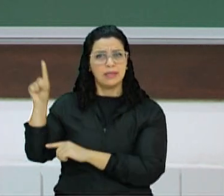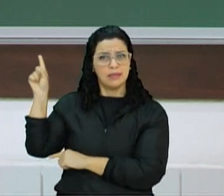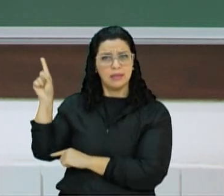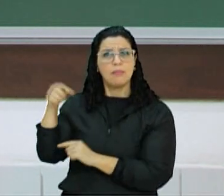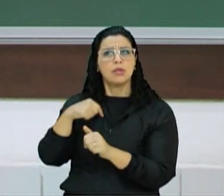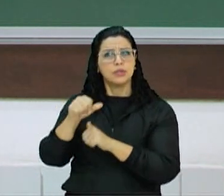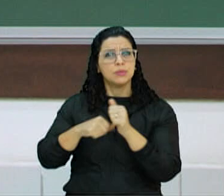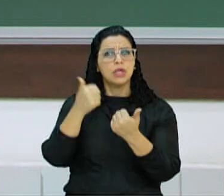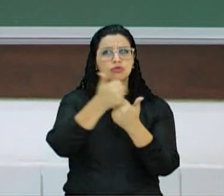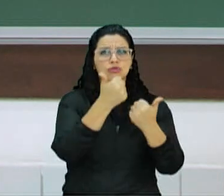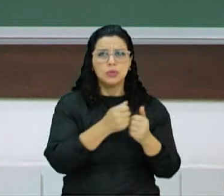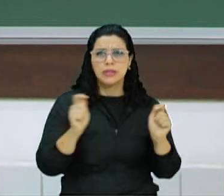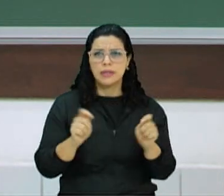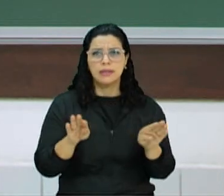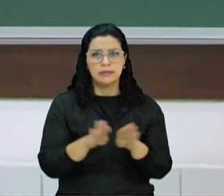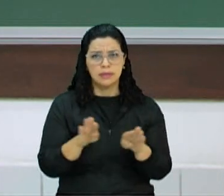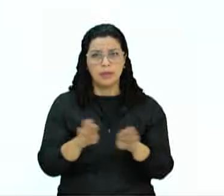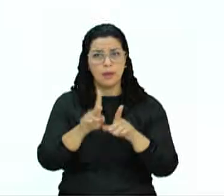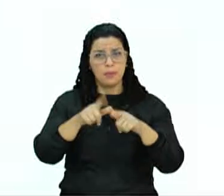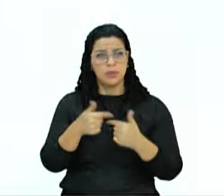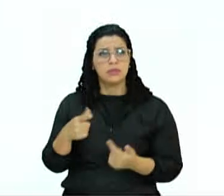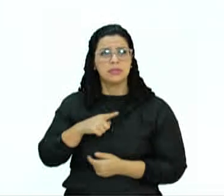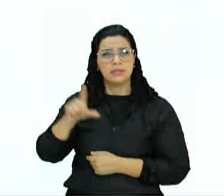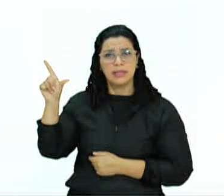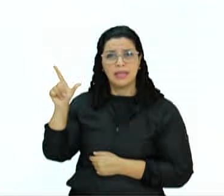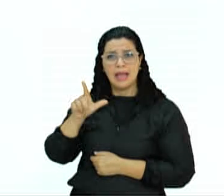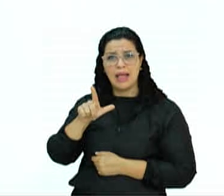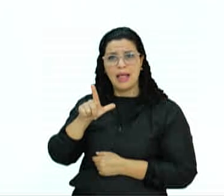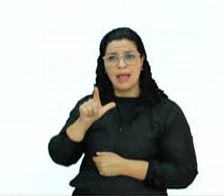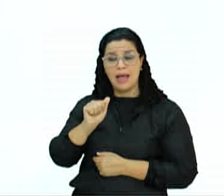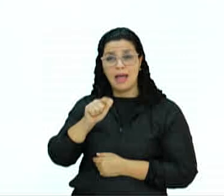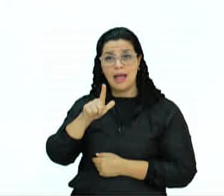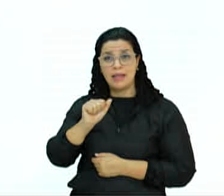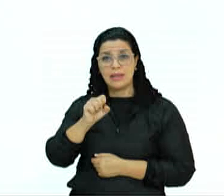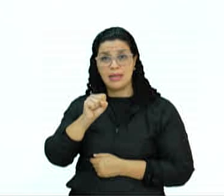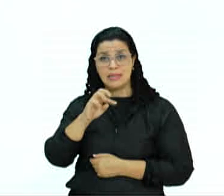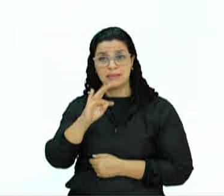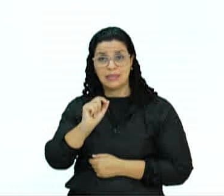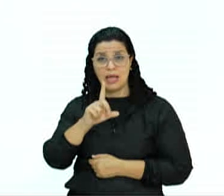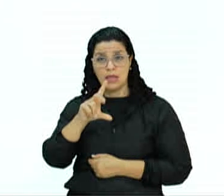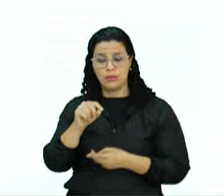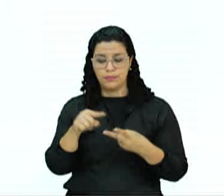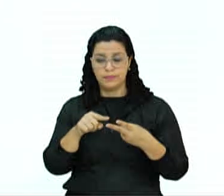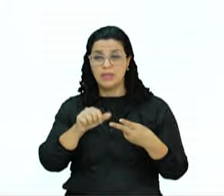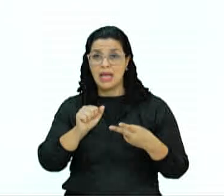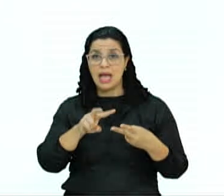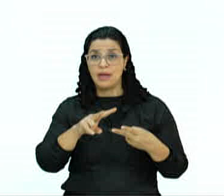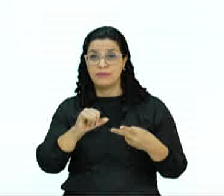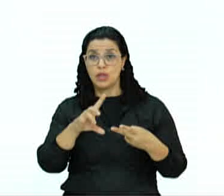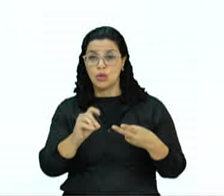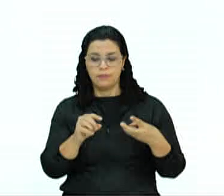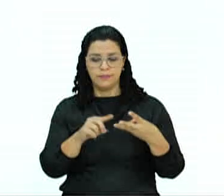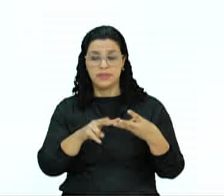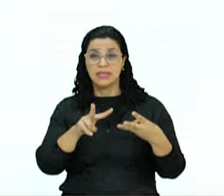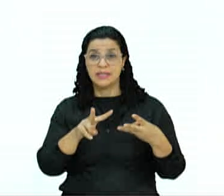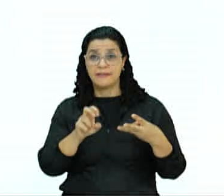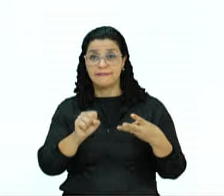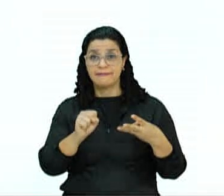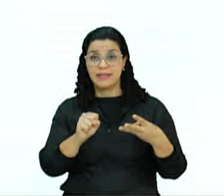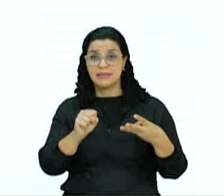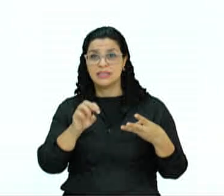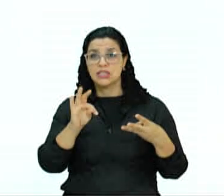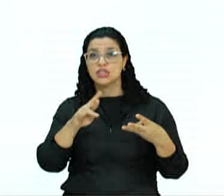sem alterações. Então, nós temos alastrado, ávido e vestígios. Quais dessas opções aqui